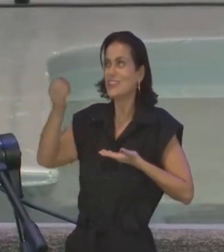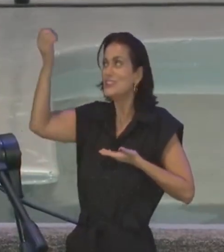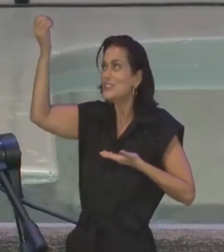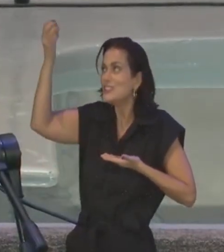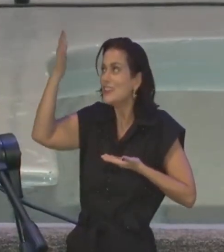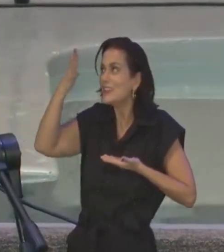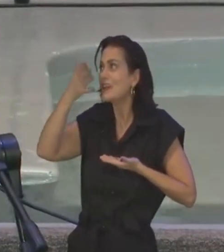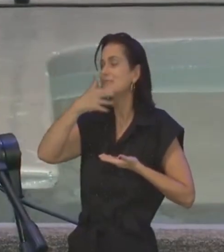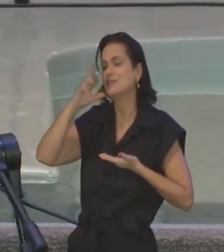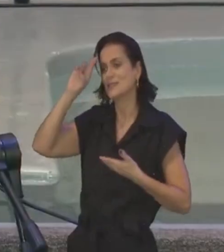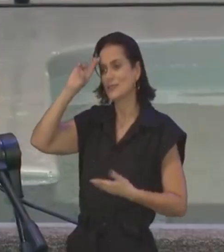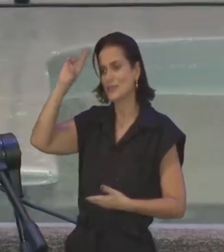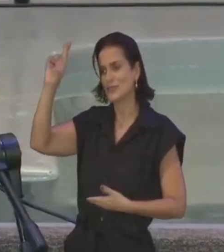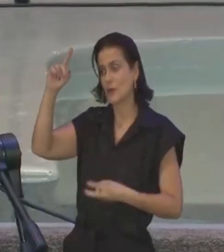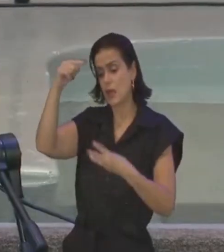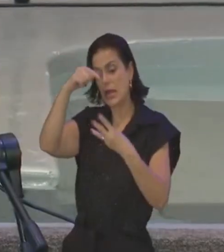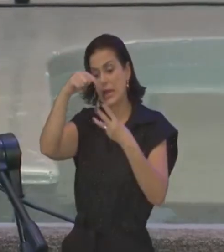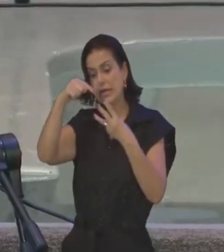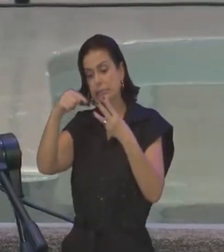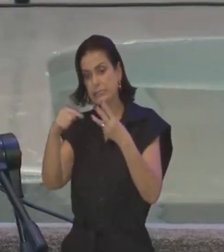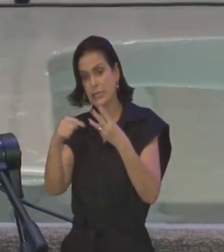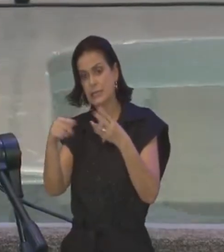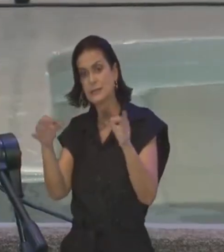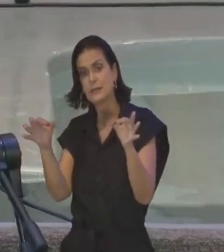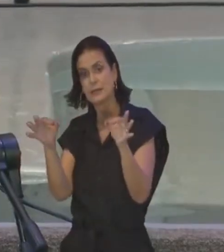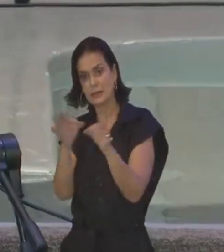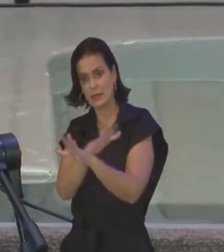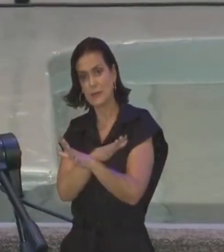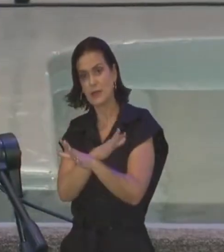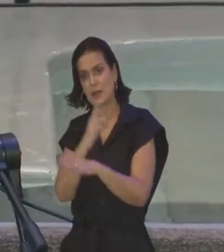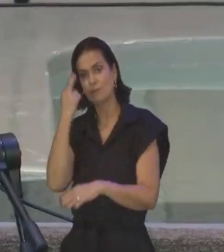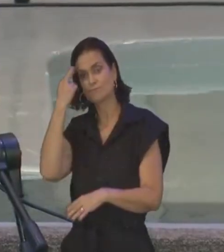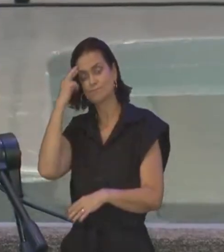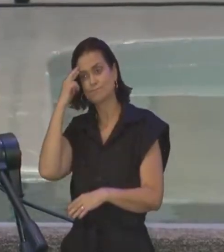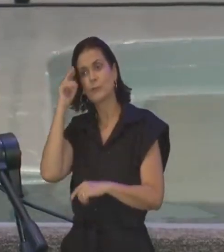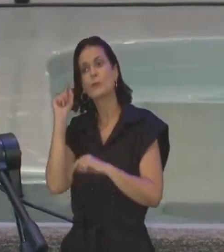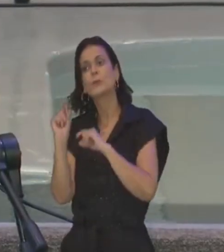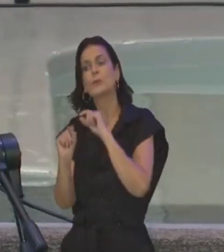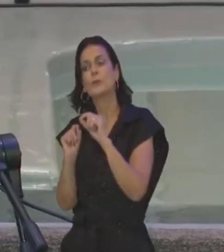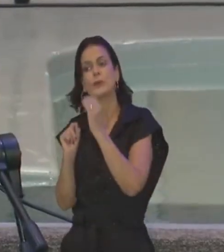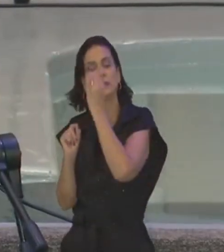Senhor. 3 coisas para a gente terminar esta reflexão.